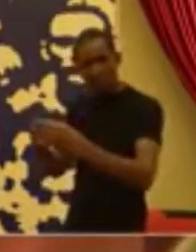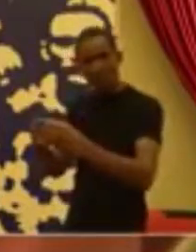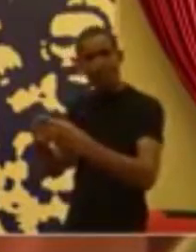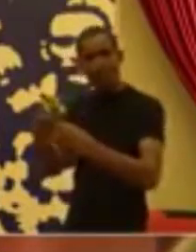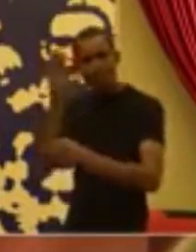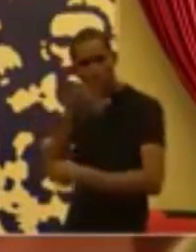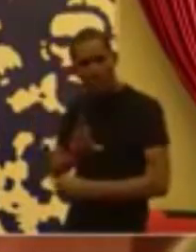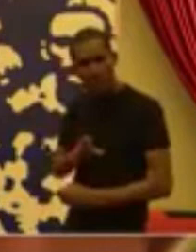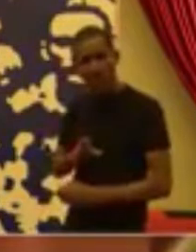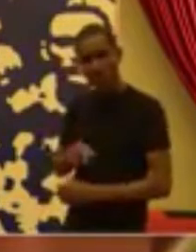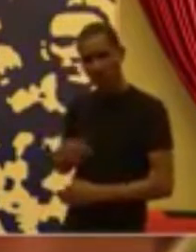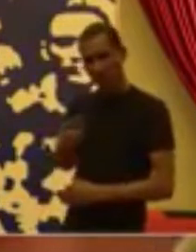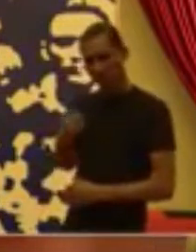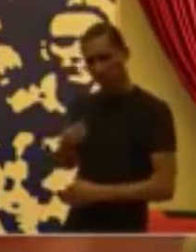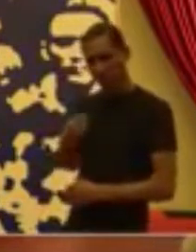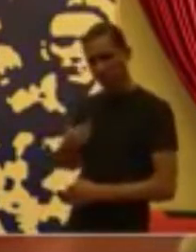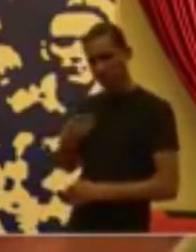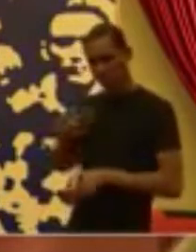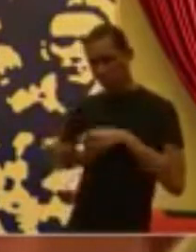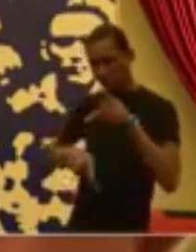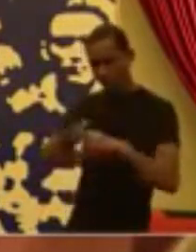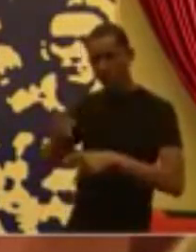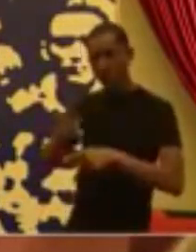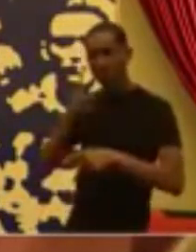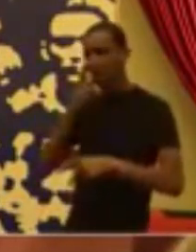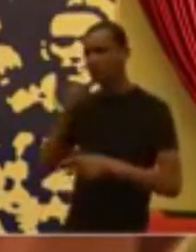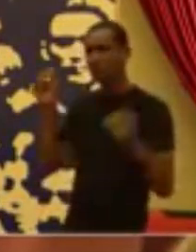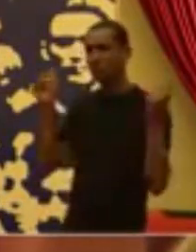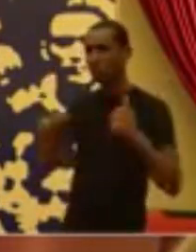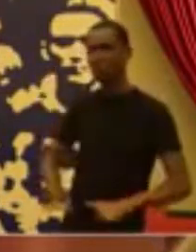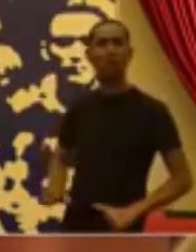vida do povo está piorando desde 2009.